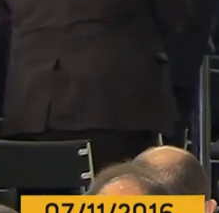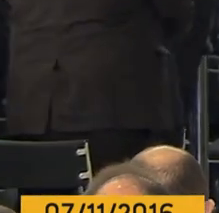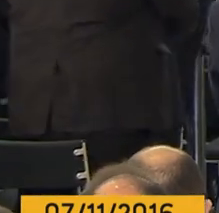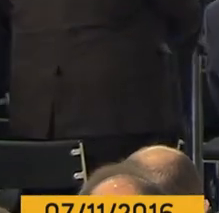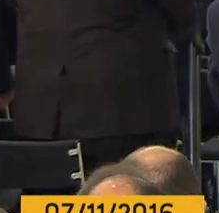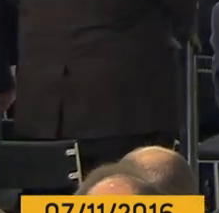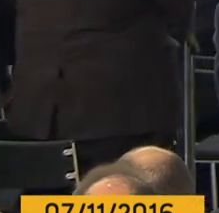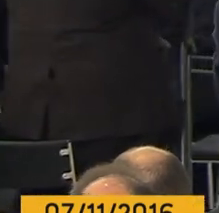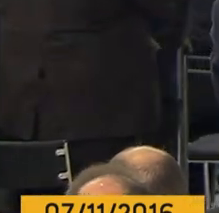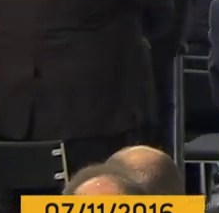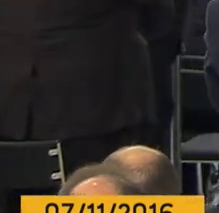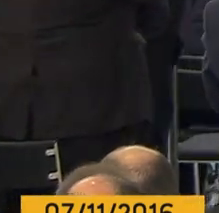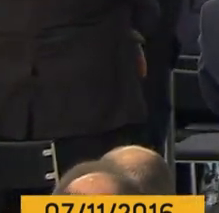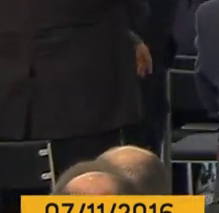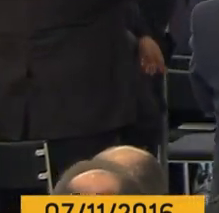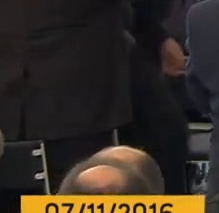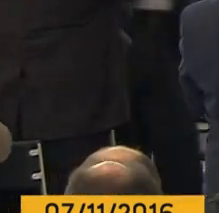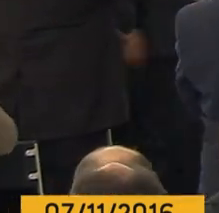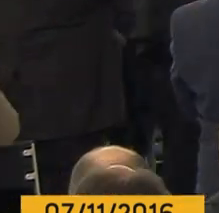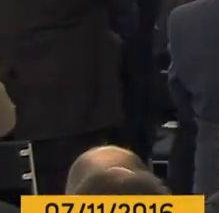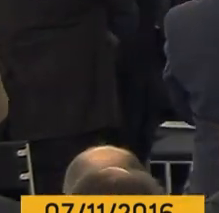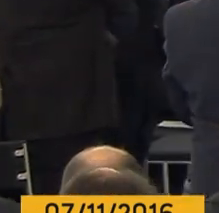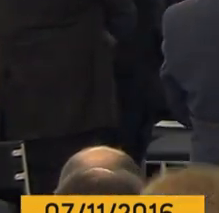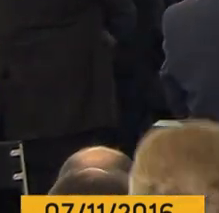Está encerrada esta cerimônia.